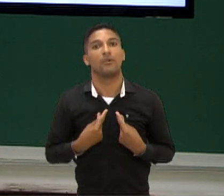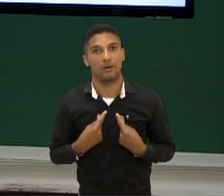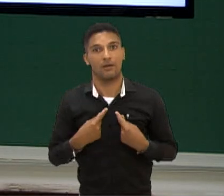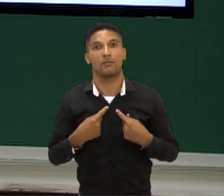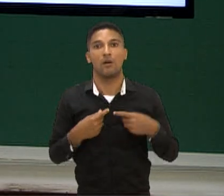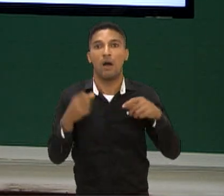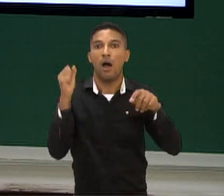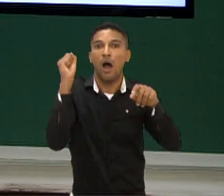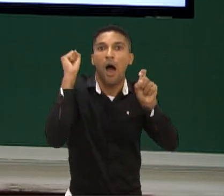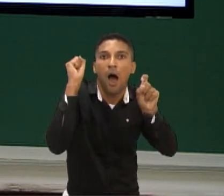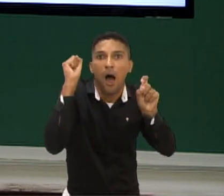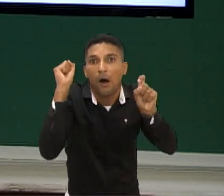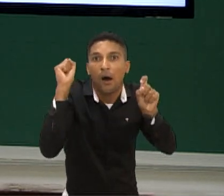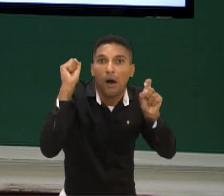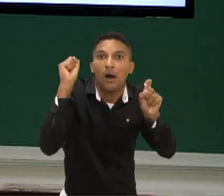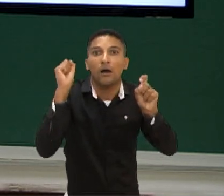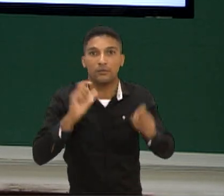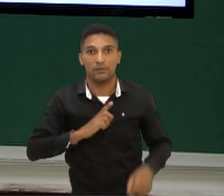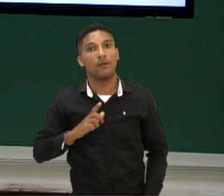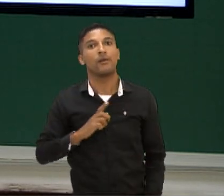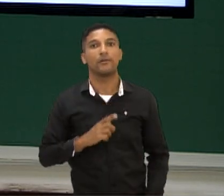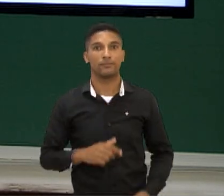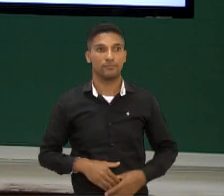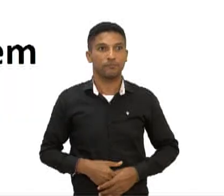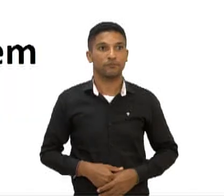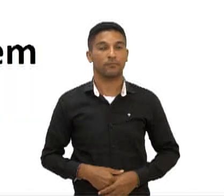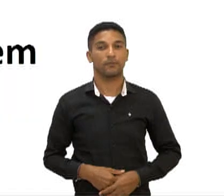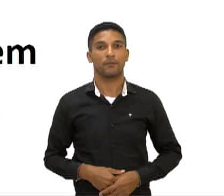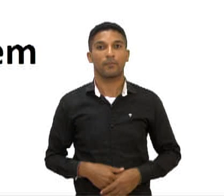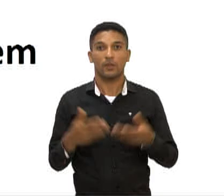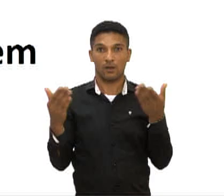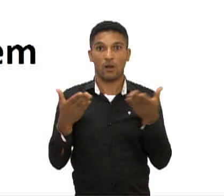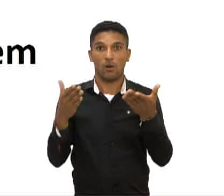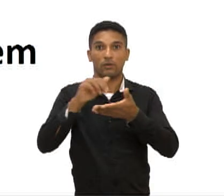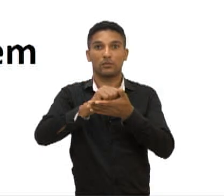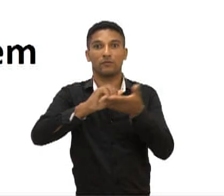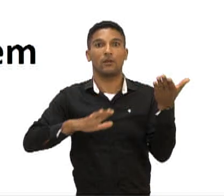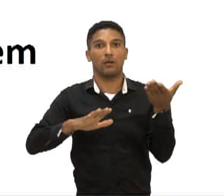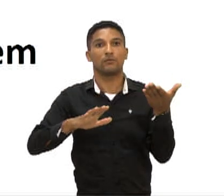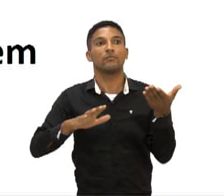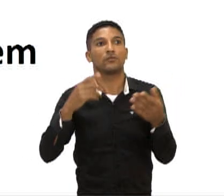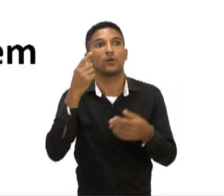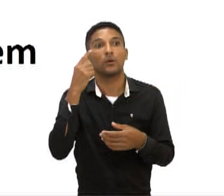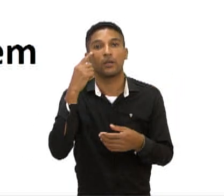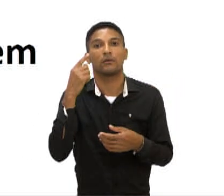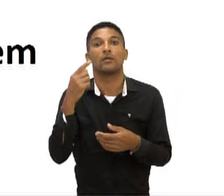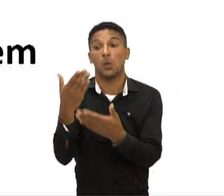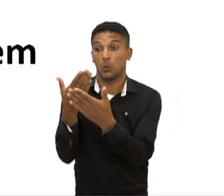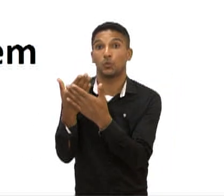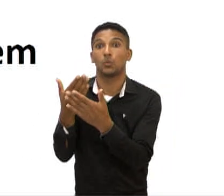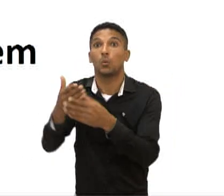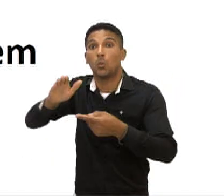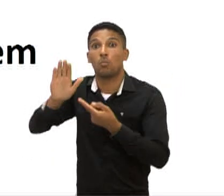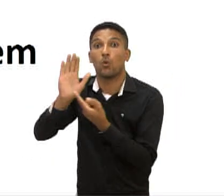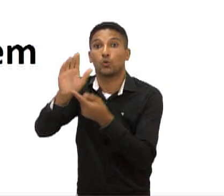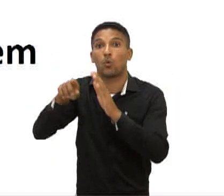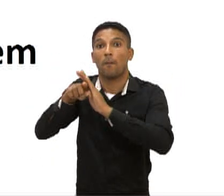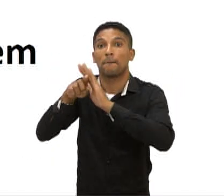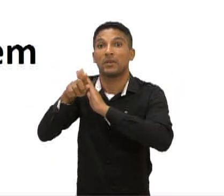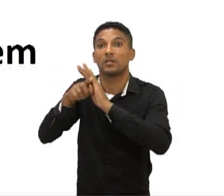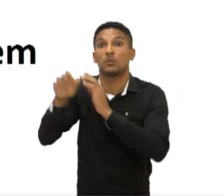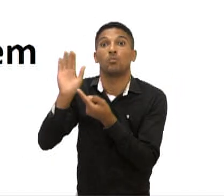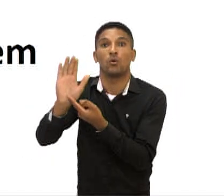Então, a primeira atividade que eu vou deixar para vocês é aqui, ó. Os estudos indicam que a dança de roda existe desde